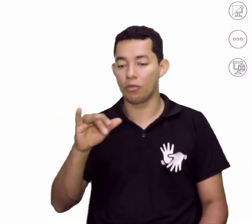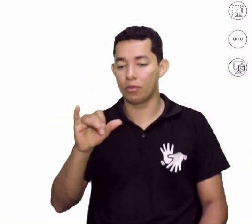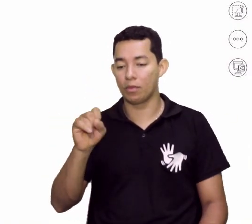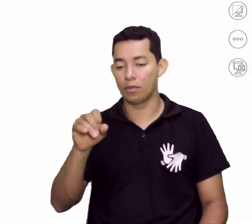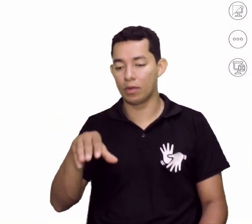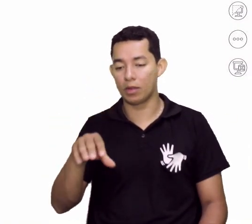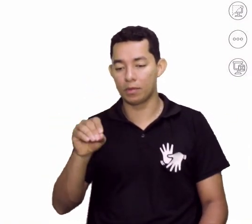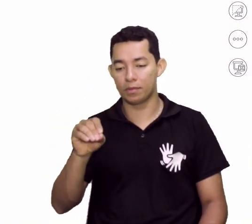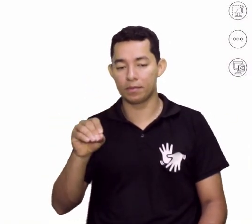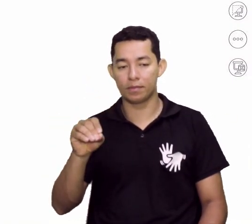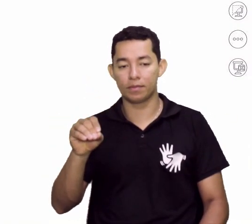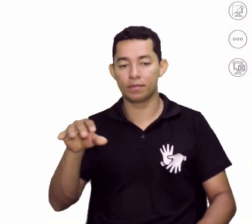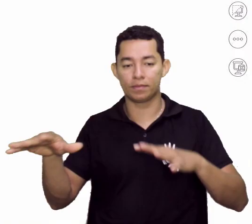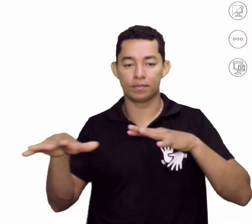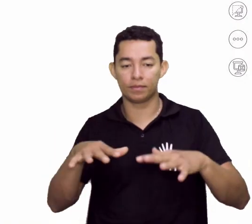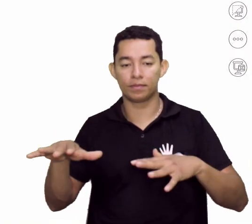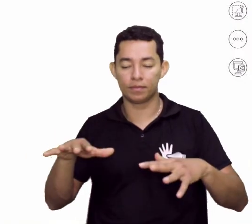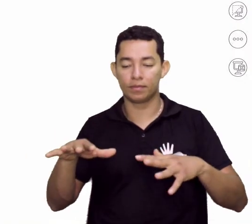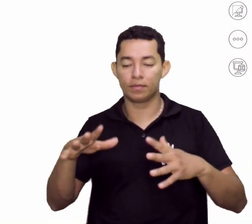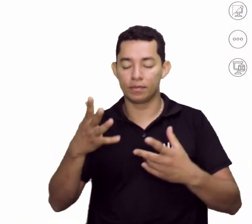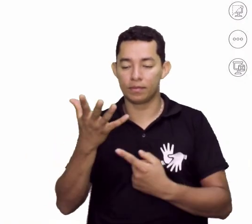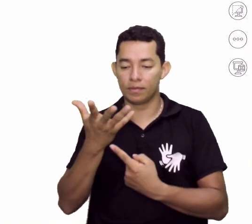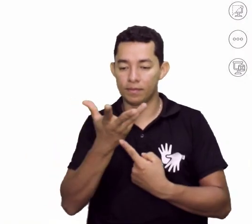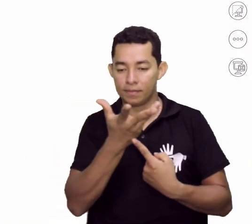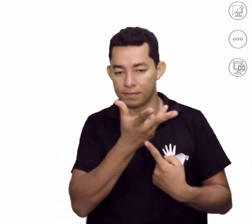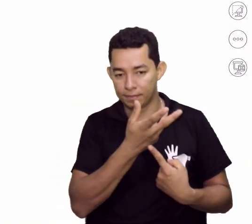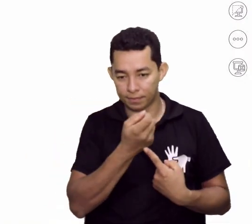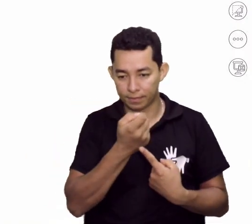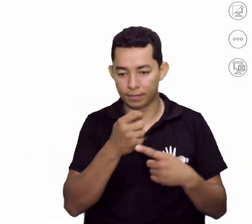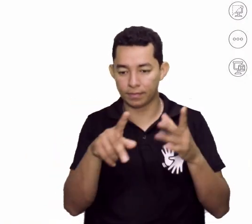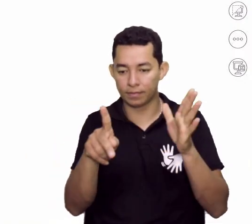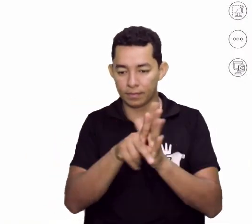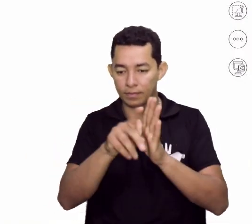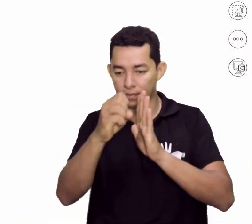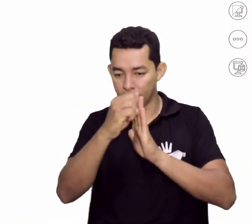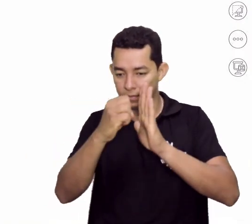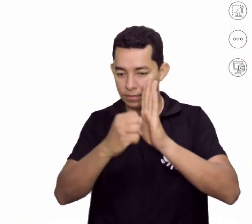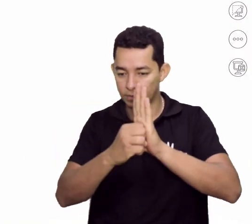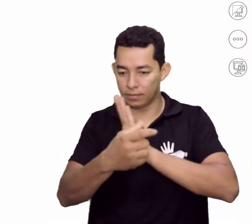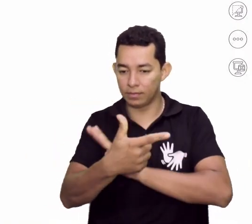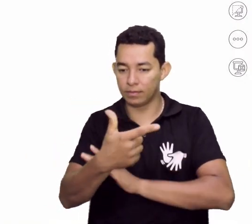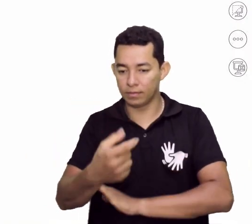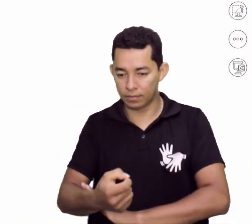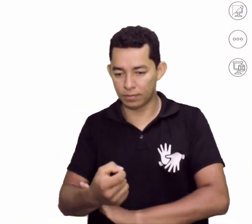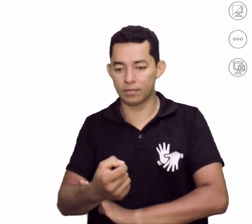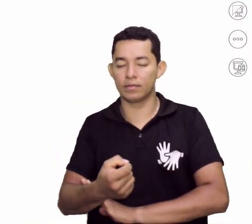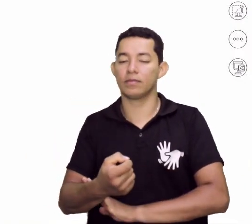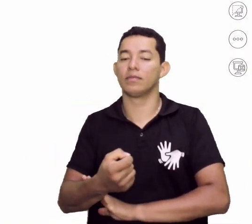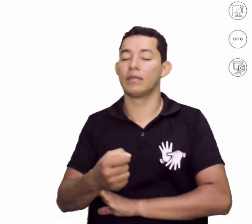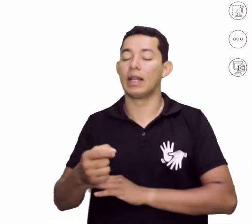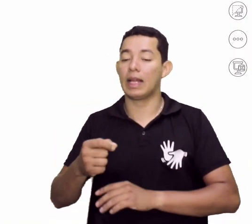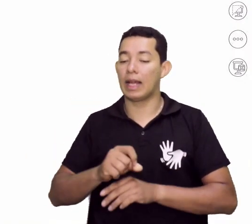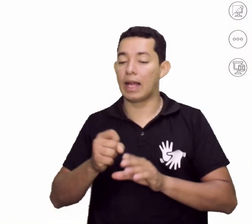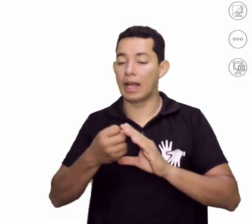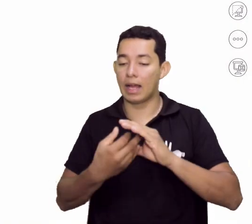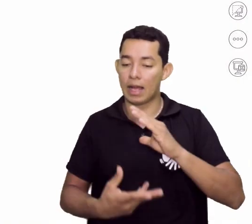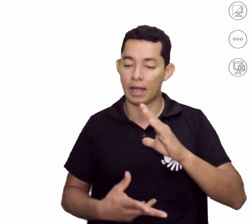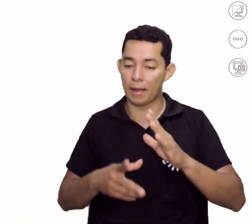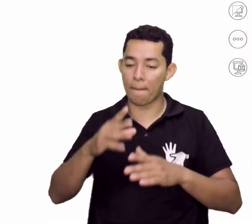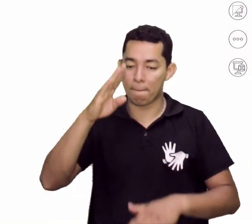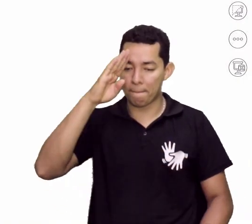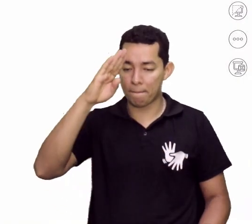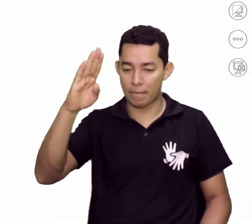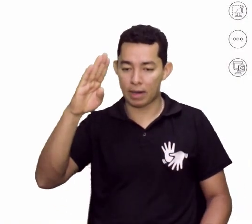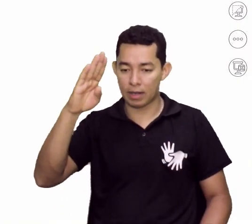lá. Movimento artístico do início do século XX, caracterizado pela representação fragmentada